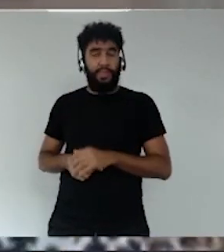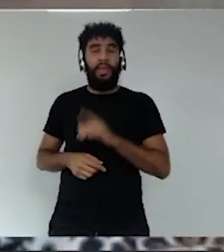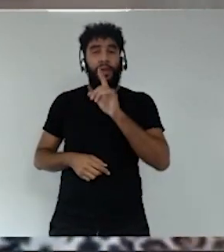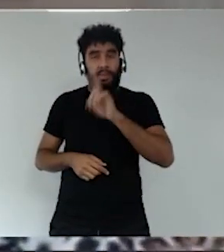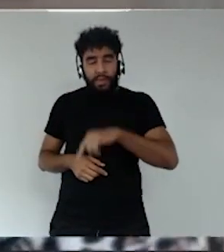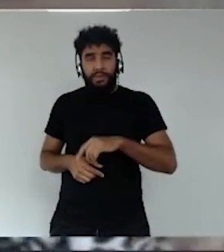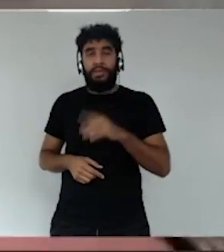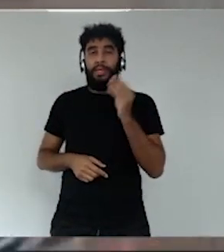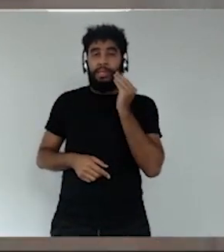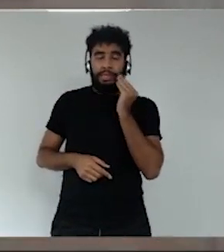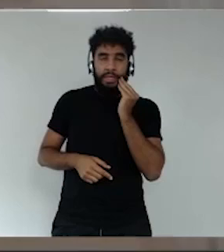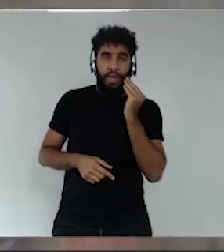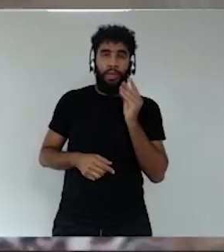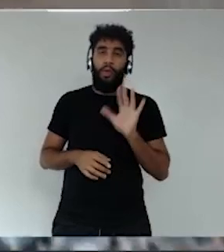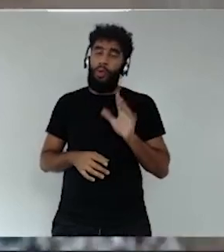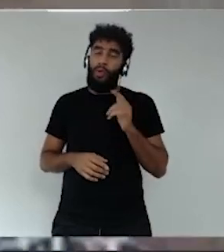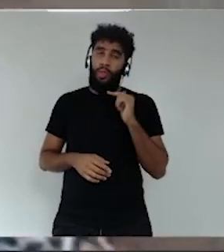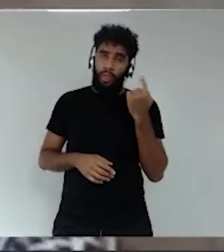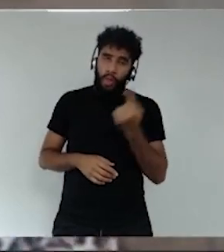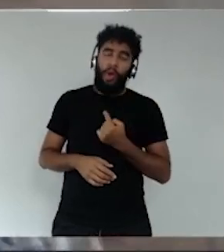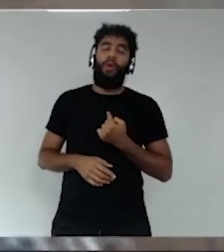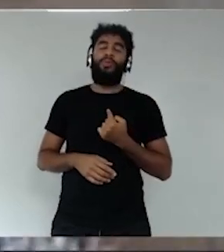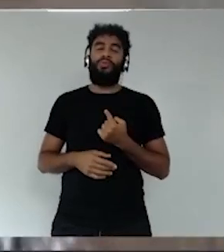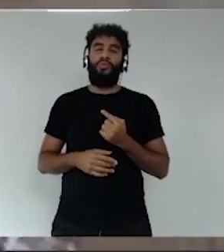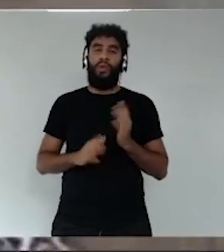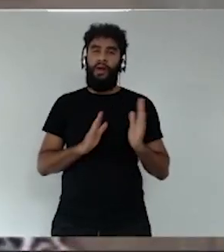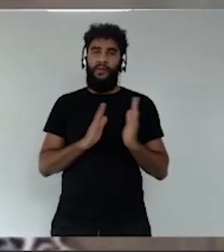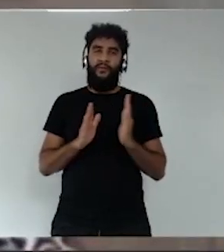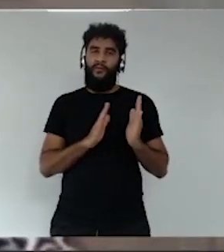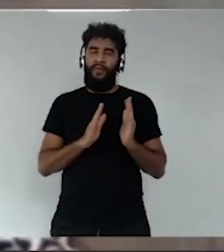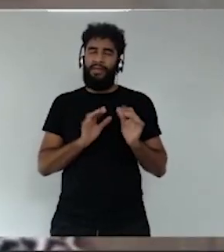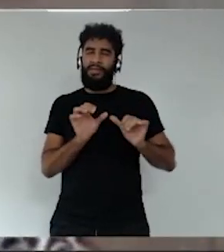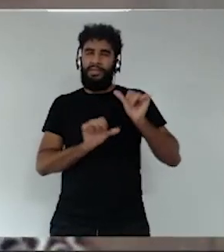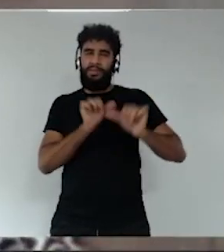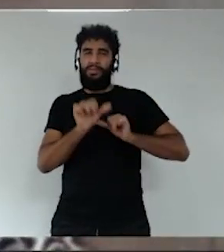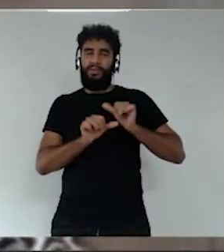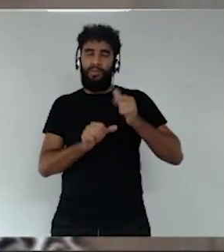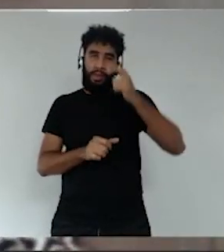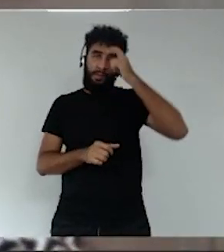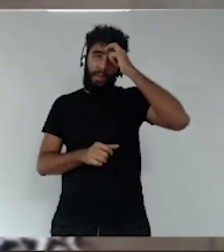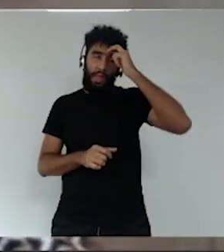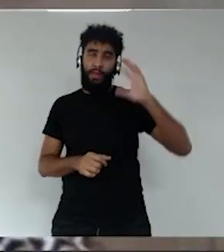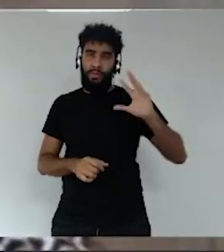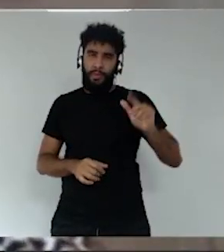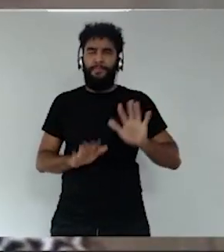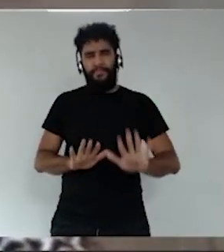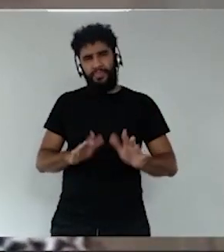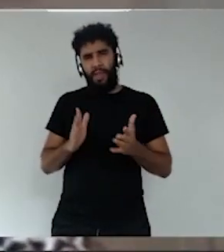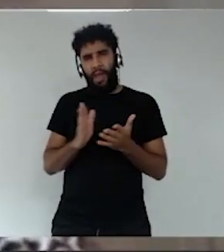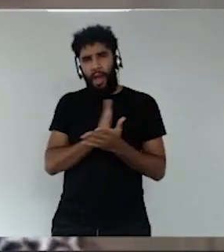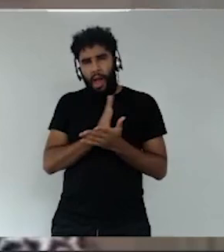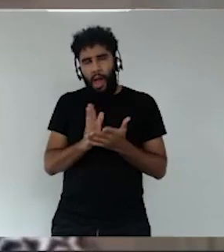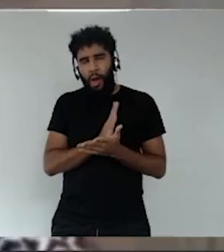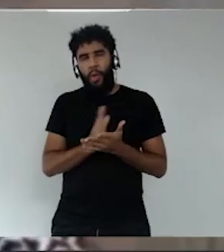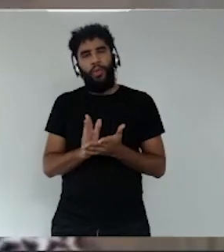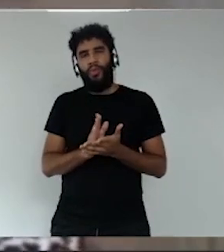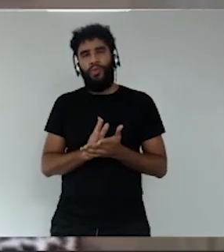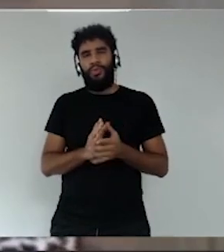tentando exatamente, eu acho que a gente está nessa fase de mudança de mentalidade de todos. É lógico, alguns juízes também não mudaram a